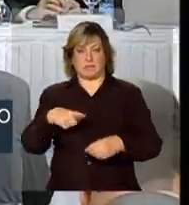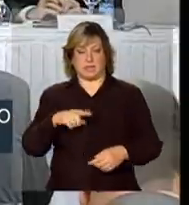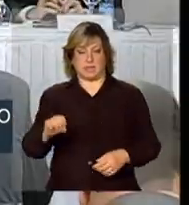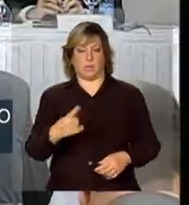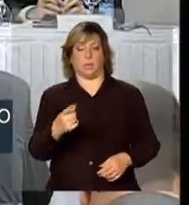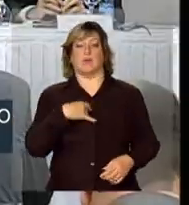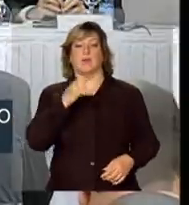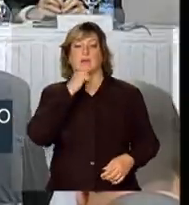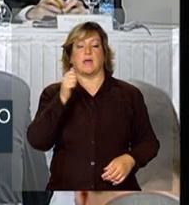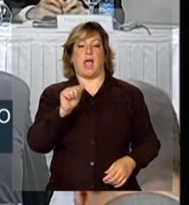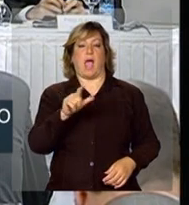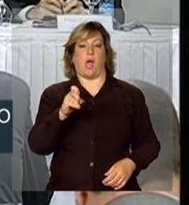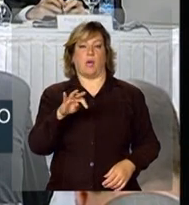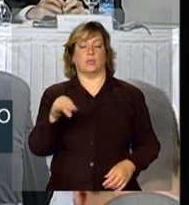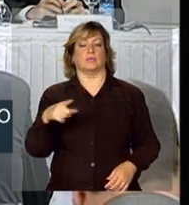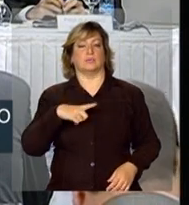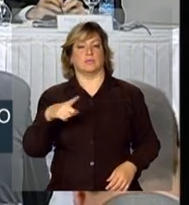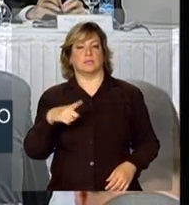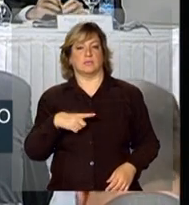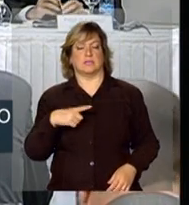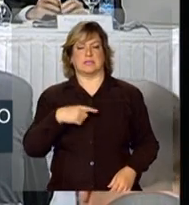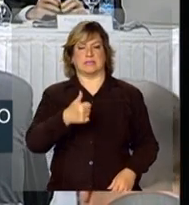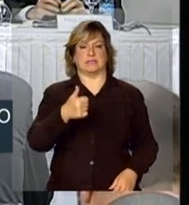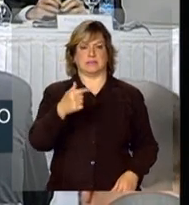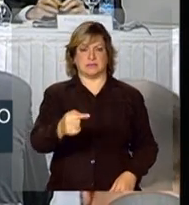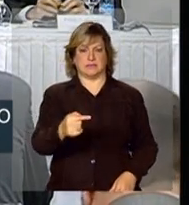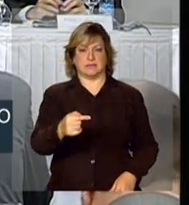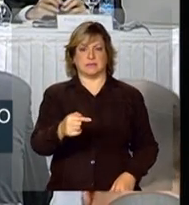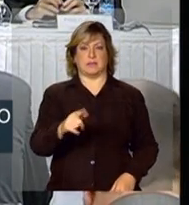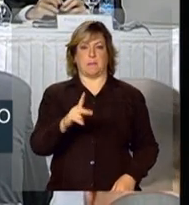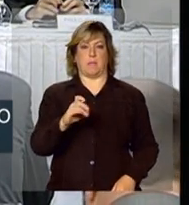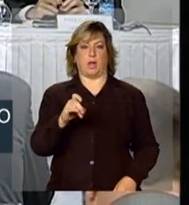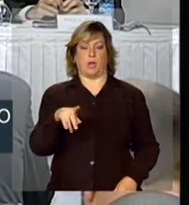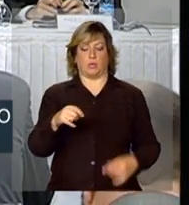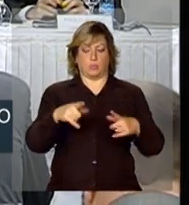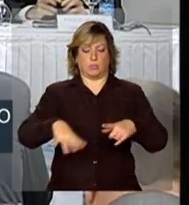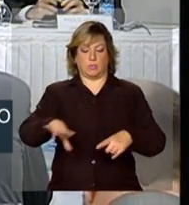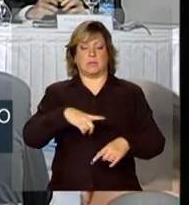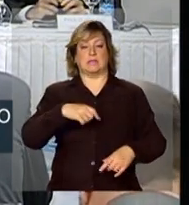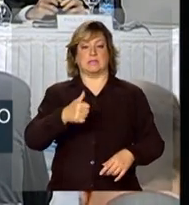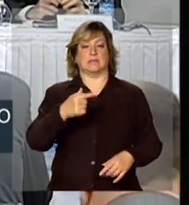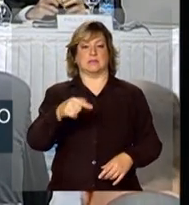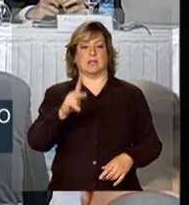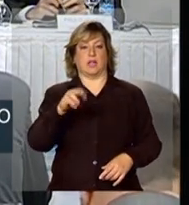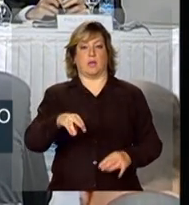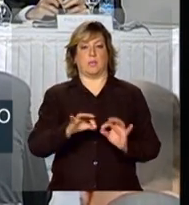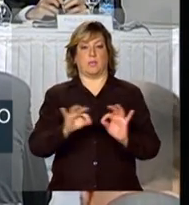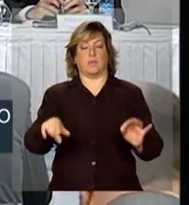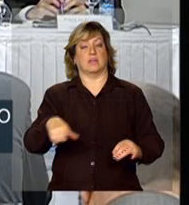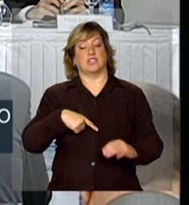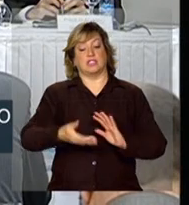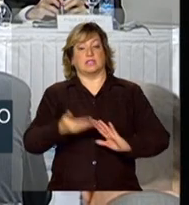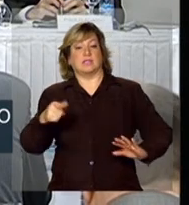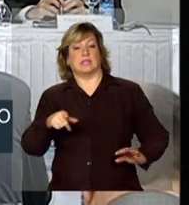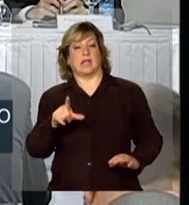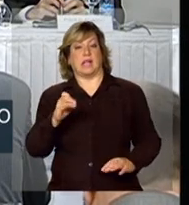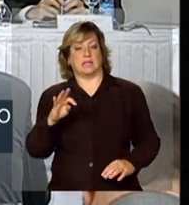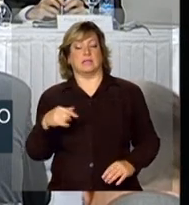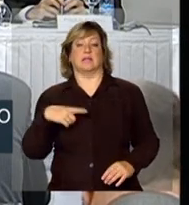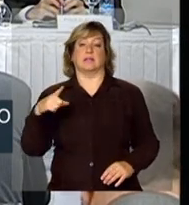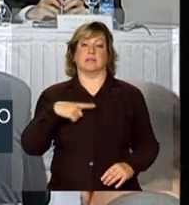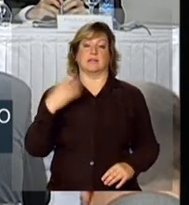em agosto desmatou, tinha 17 polígonos, 27 quilômetros quadrados. Ele tinha saído da lista. Né? Em setembro